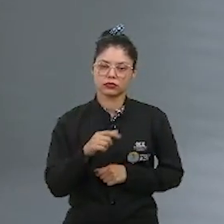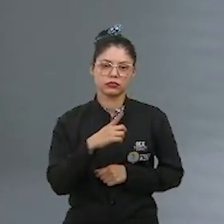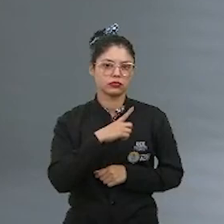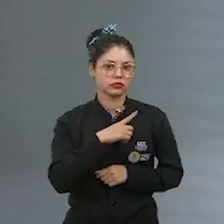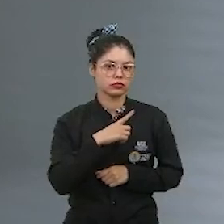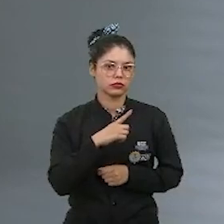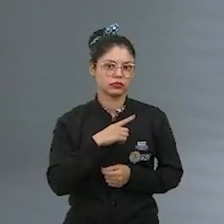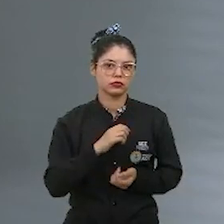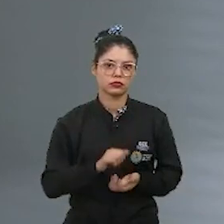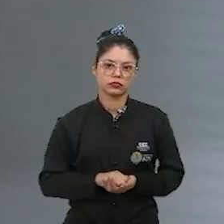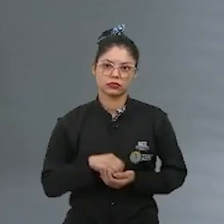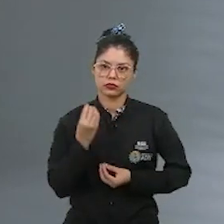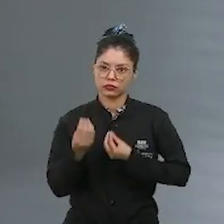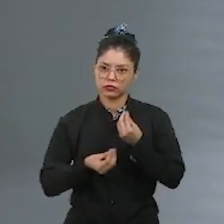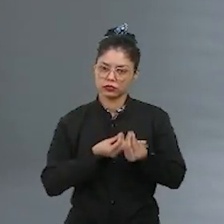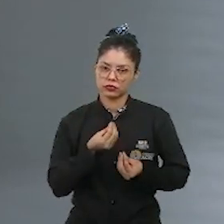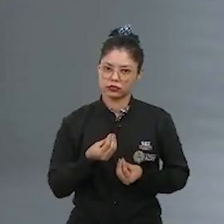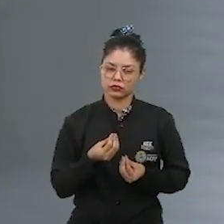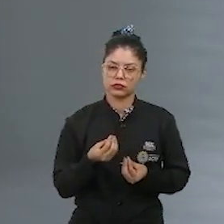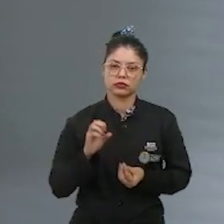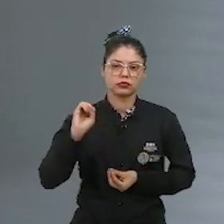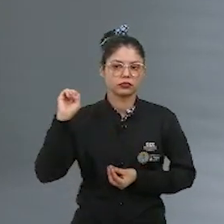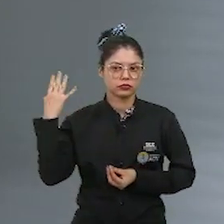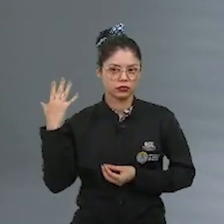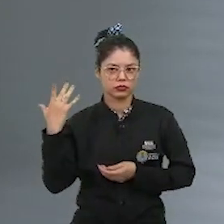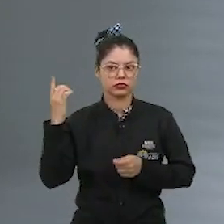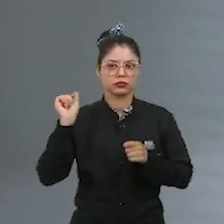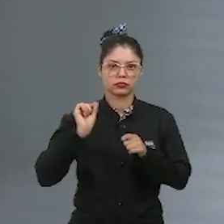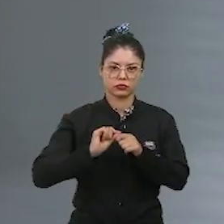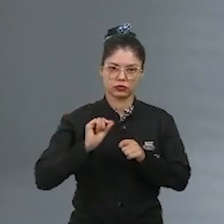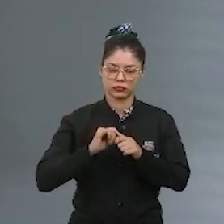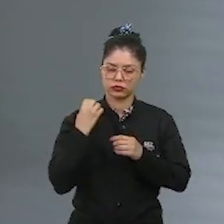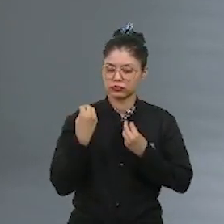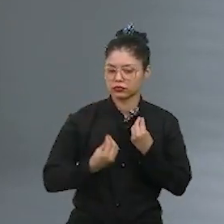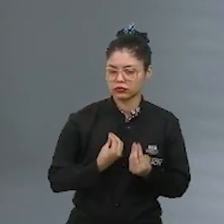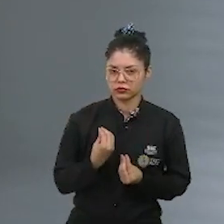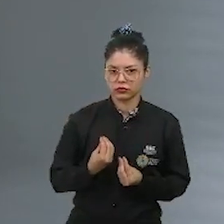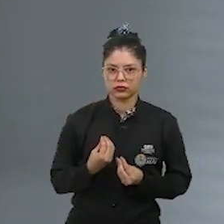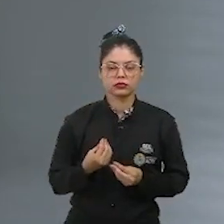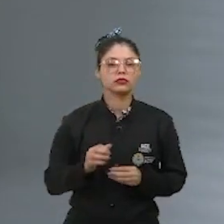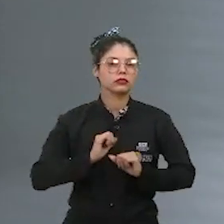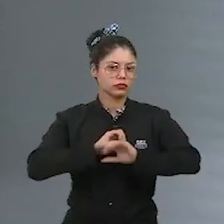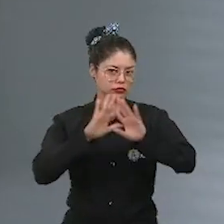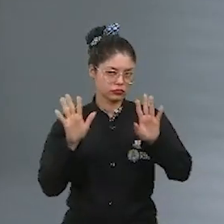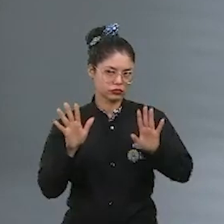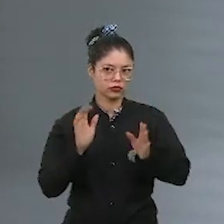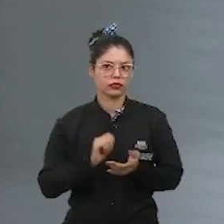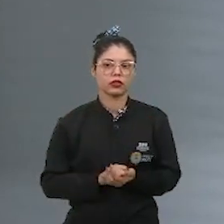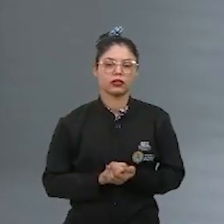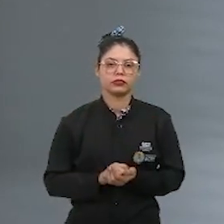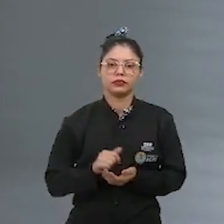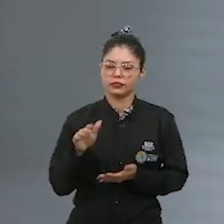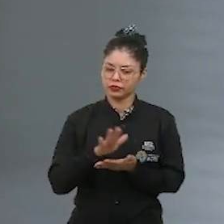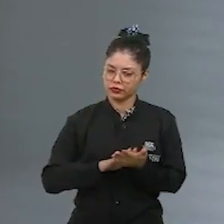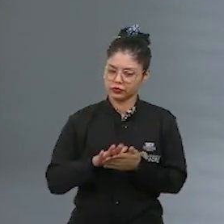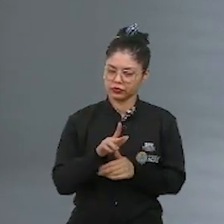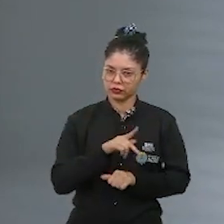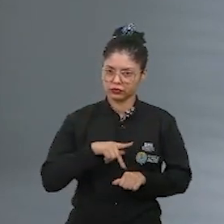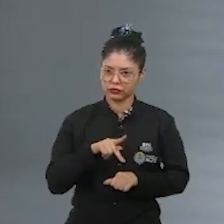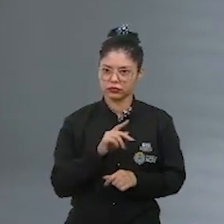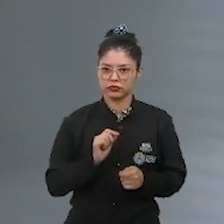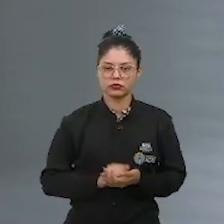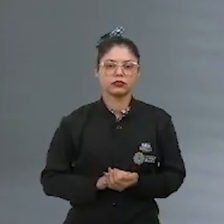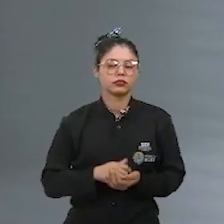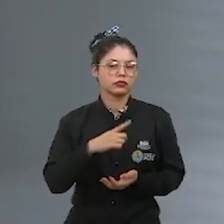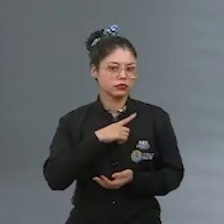ter um modo de como lidar. O que fazer com esses refugiados? Obviamente, em nenhum país praticamente, a